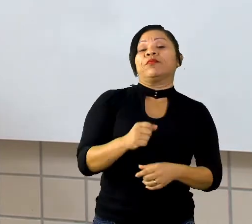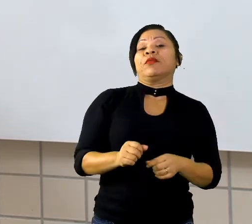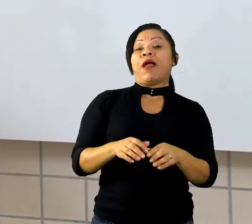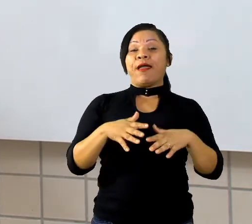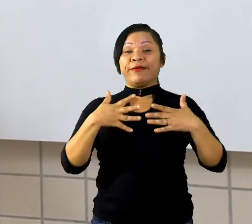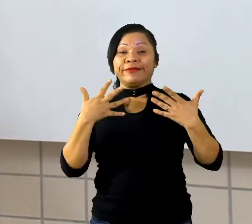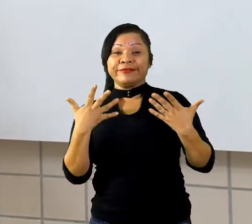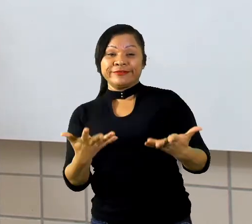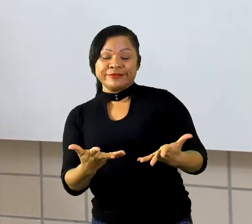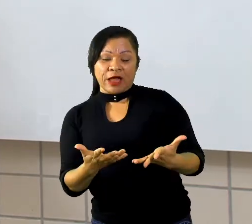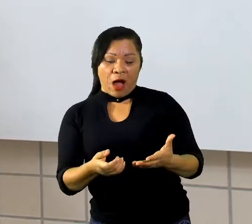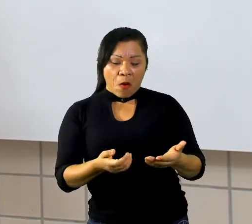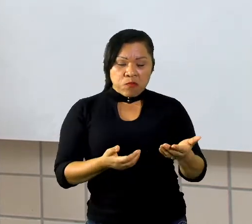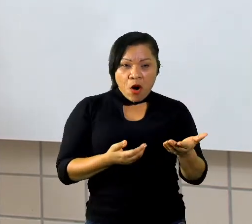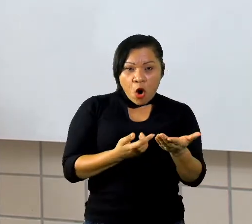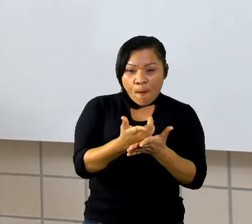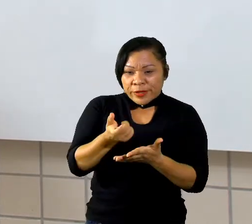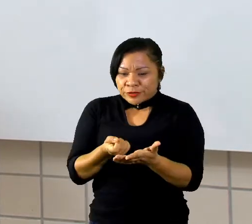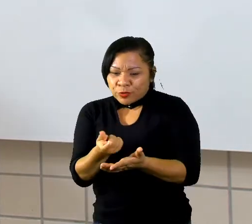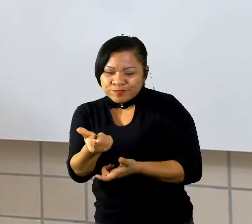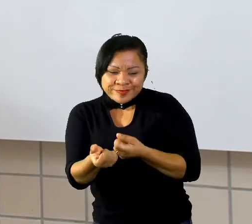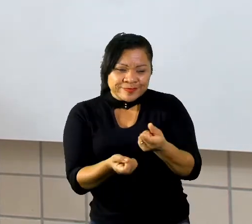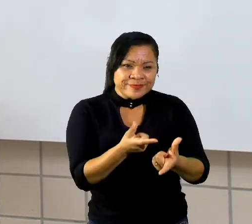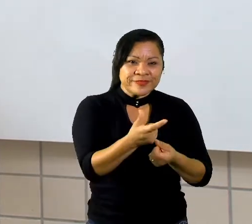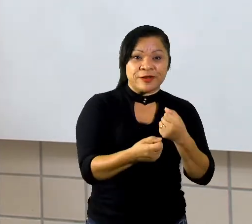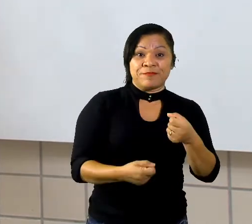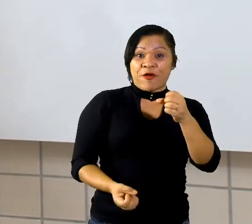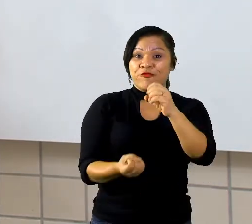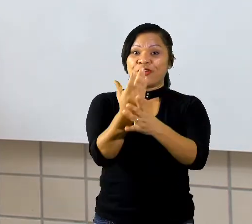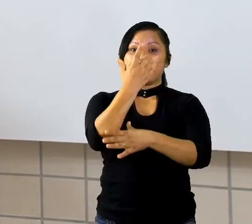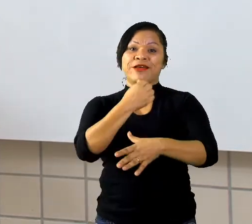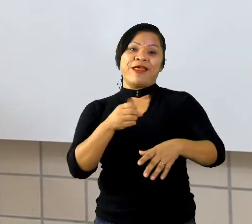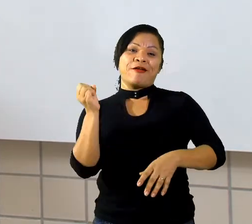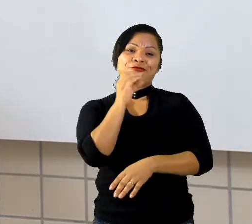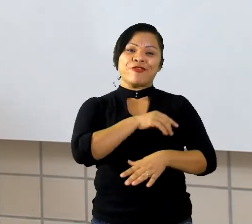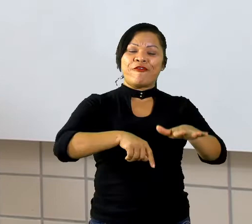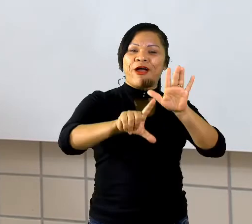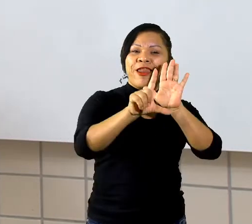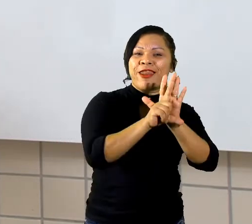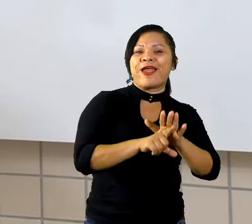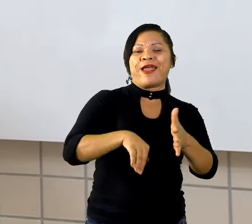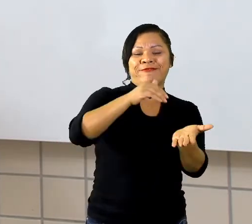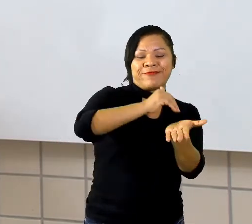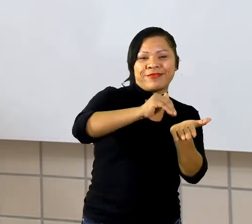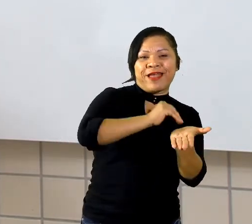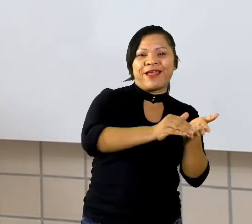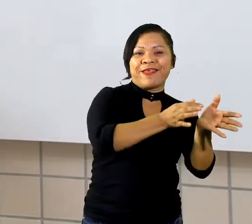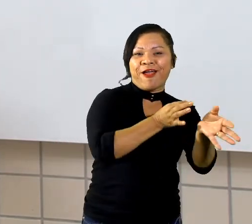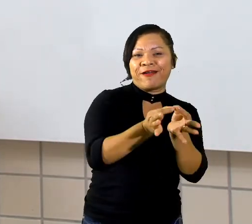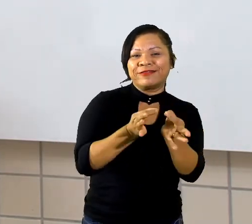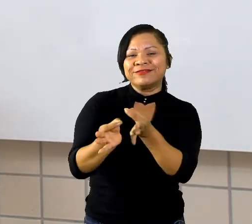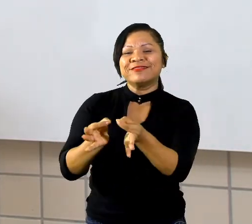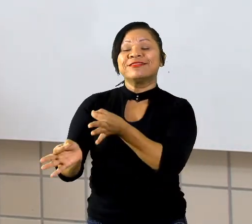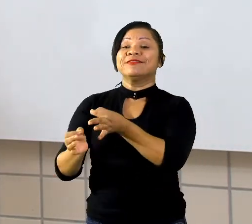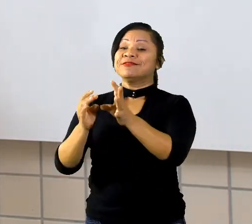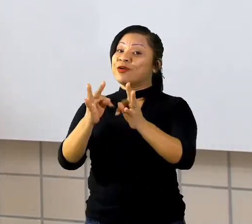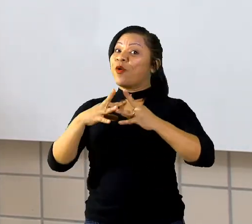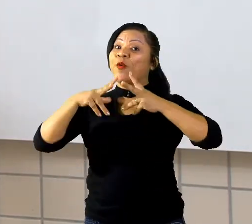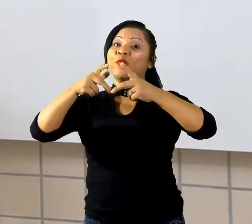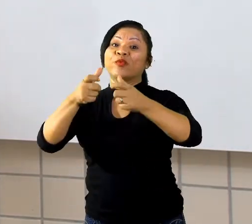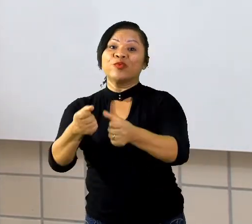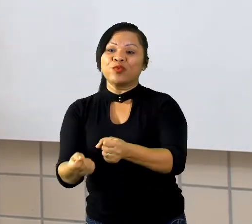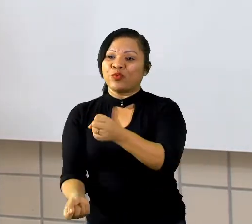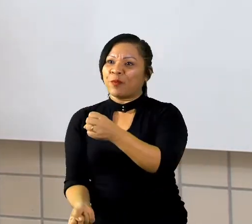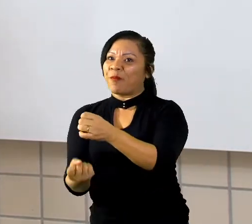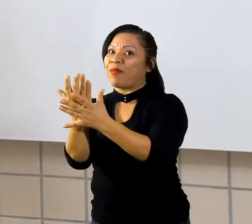criadas novas leis, foram feitas secretarias, organizações, tudo para dar origem ao